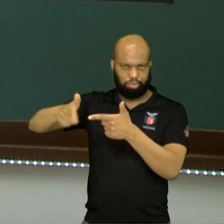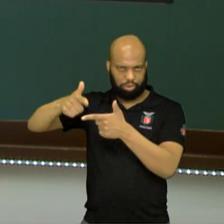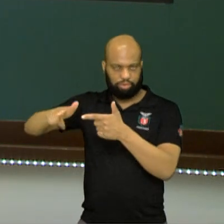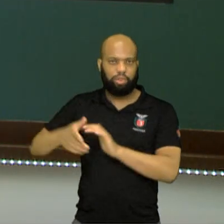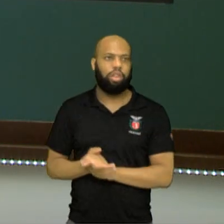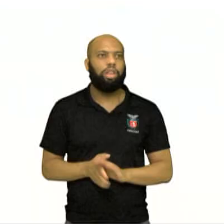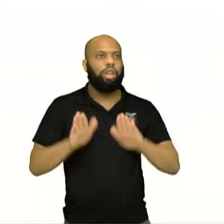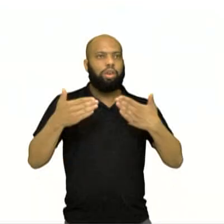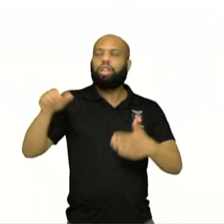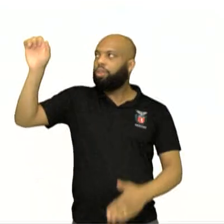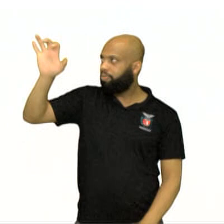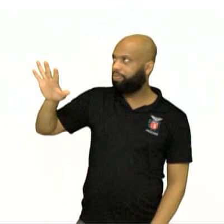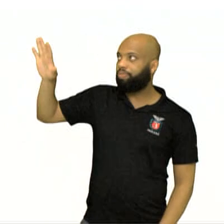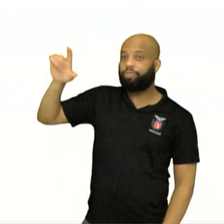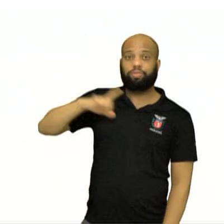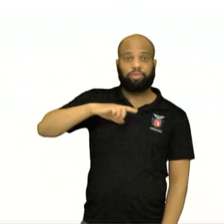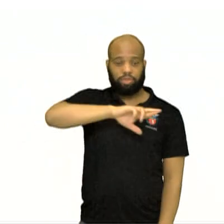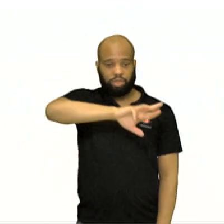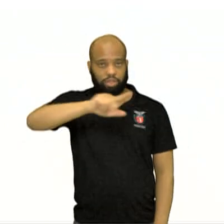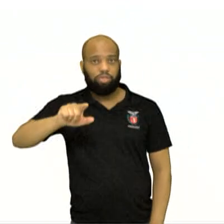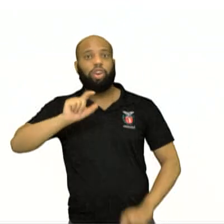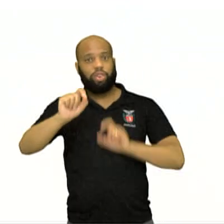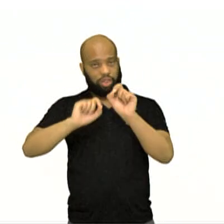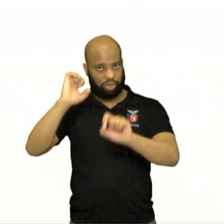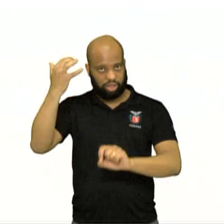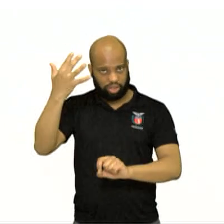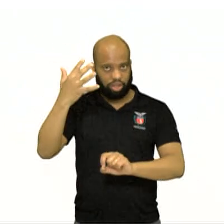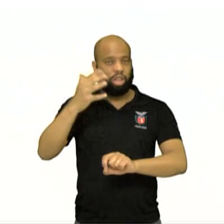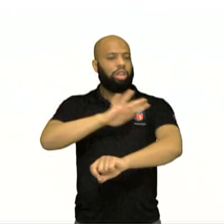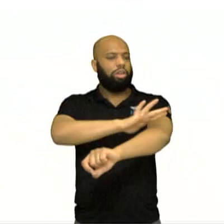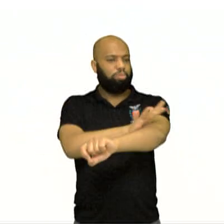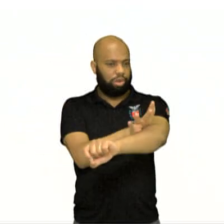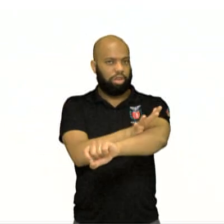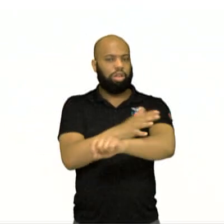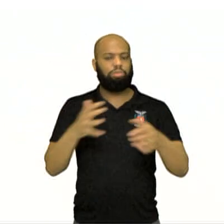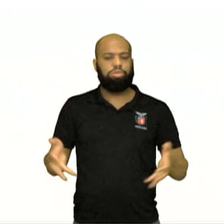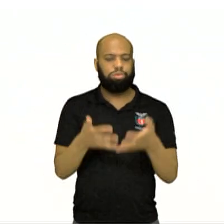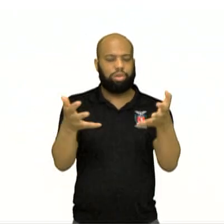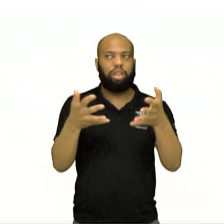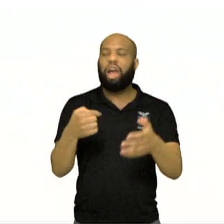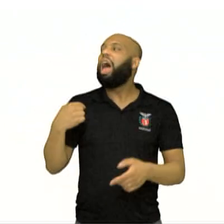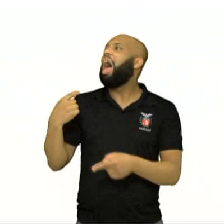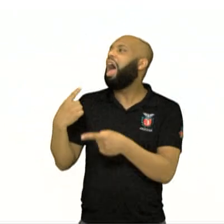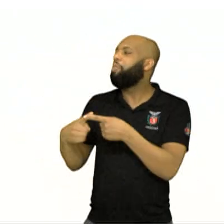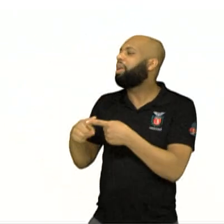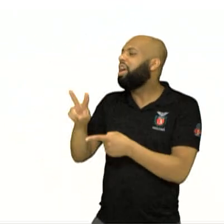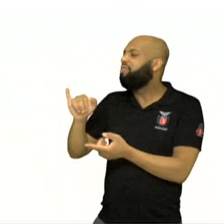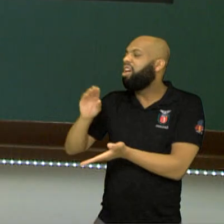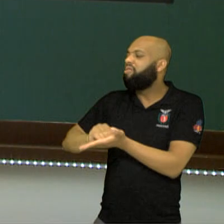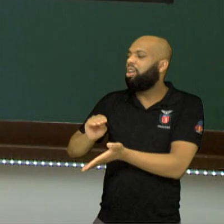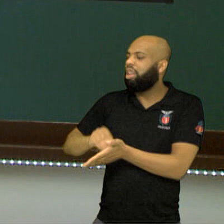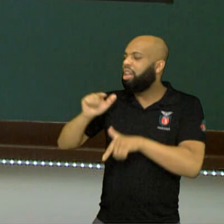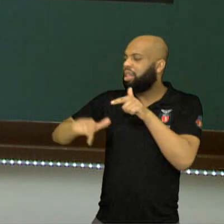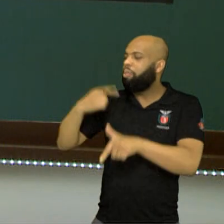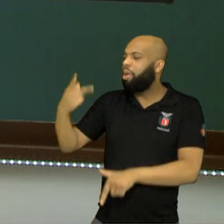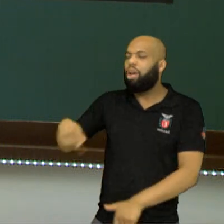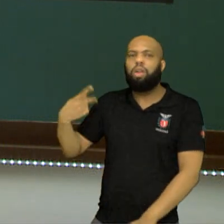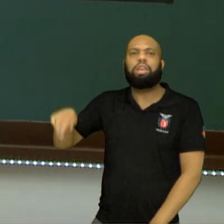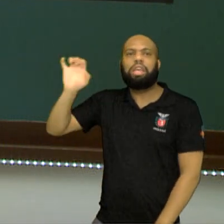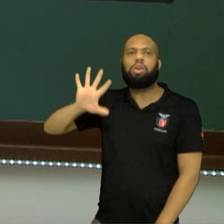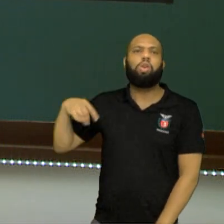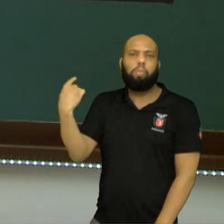foram relatados diversos casos de xenofobia, muitas vezes motivados pelo medo da falta de emprego e de possíveis atentados